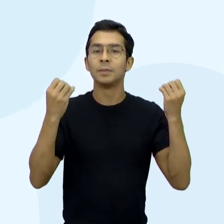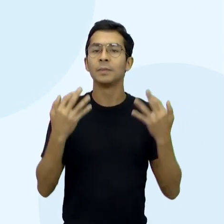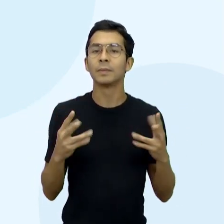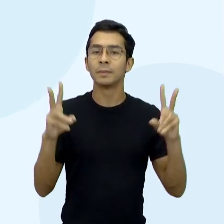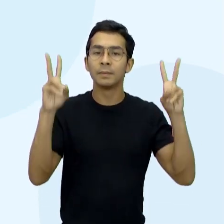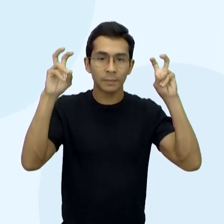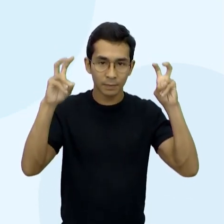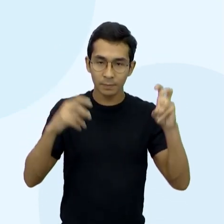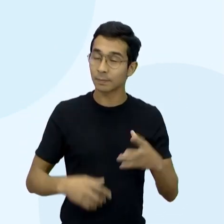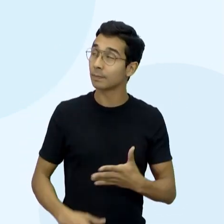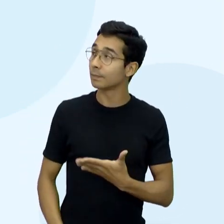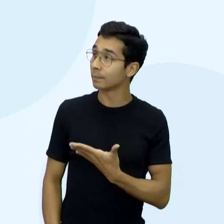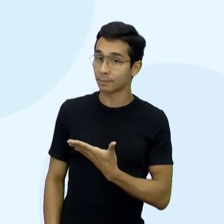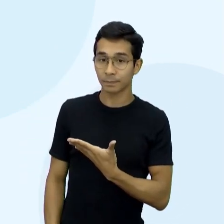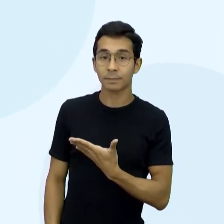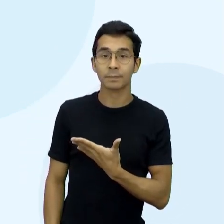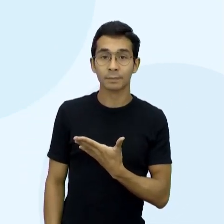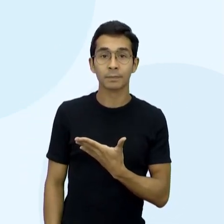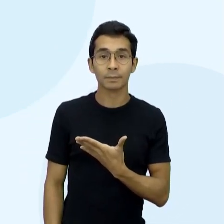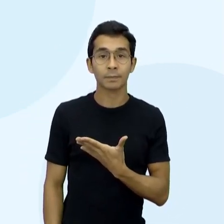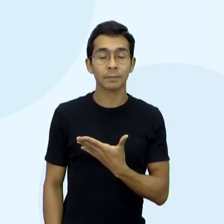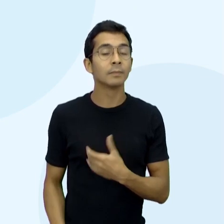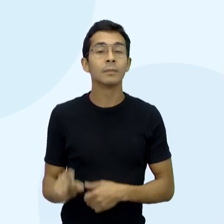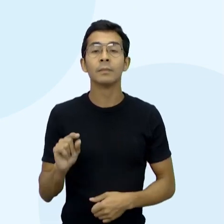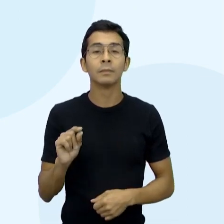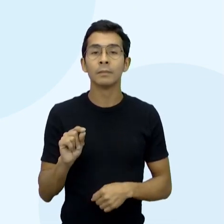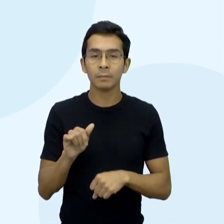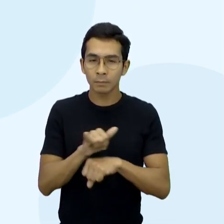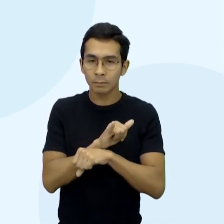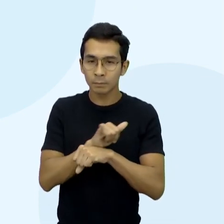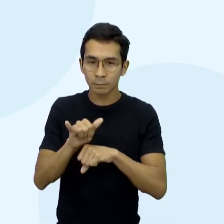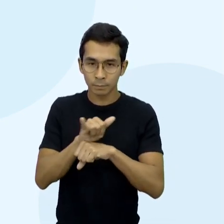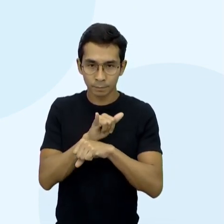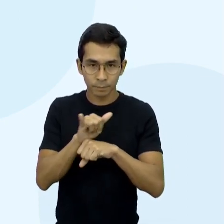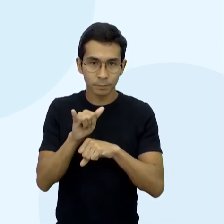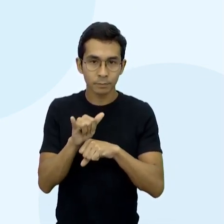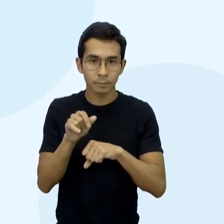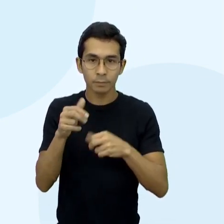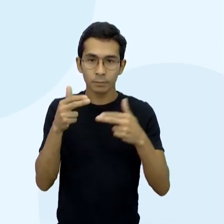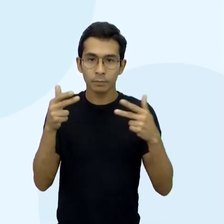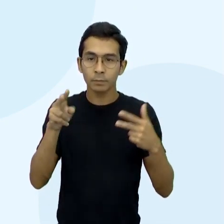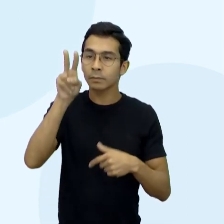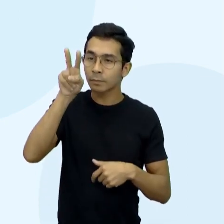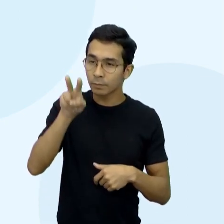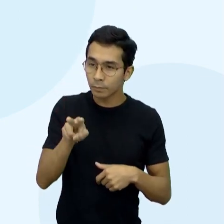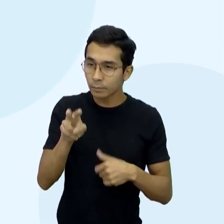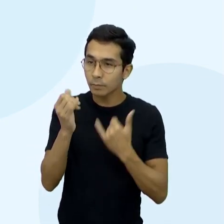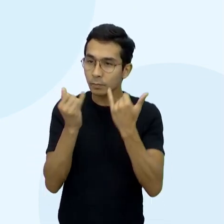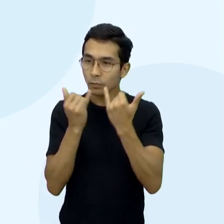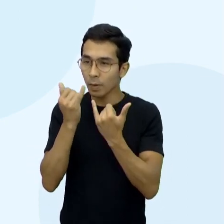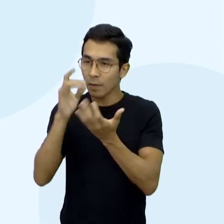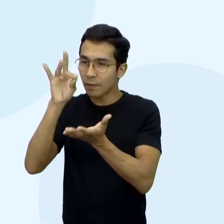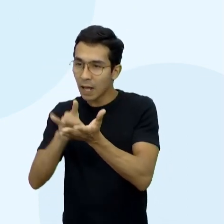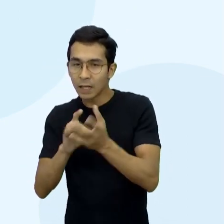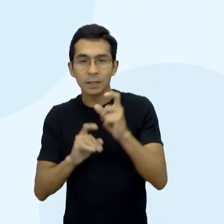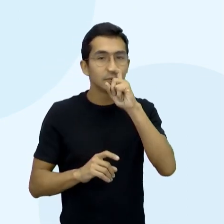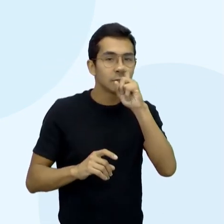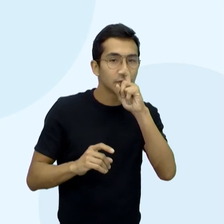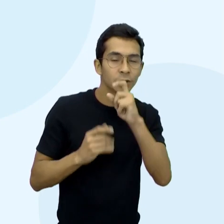leitura lateral? É estratégia de leitura que busca separar informações de fontes confiáveis